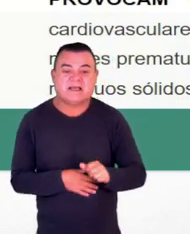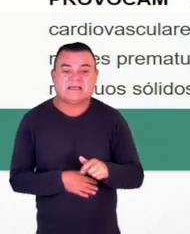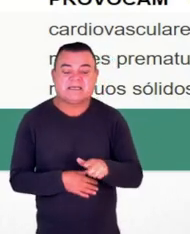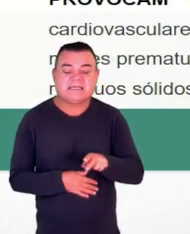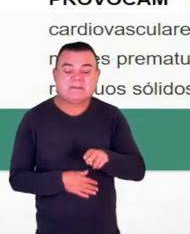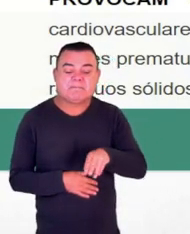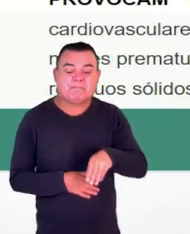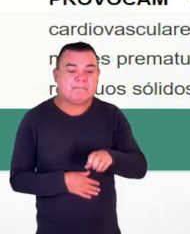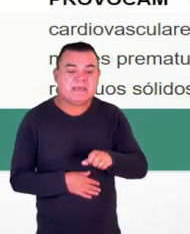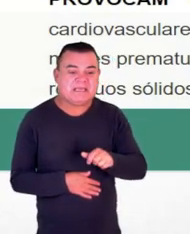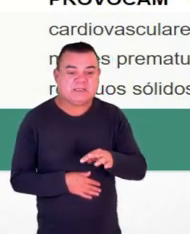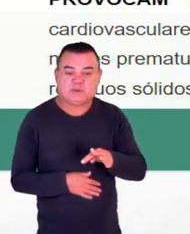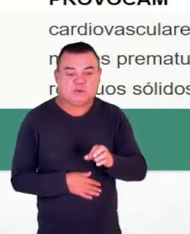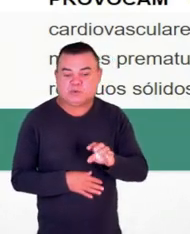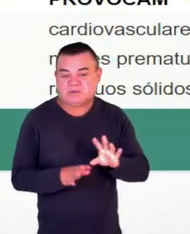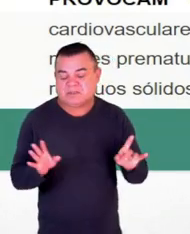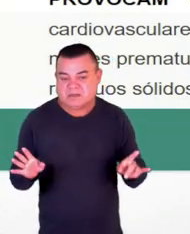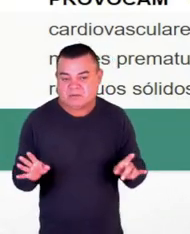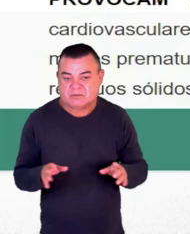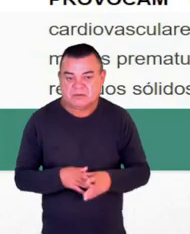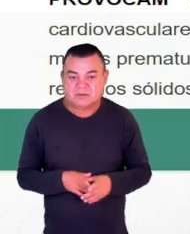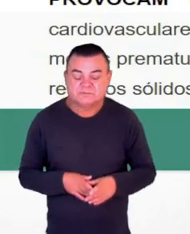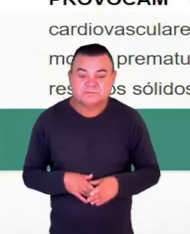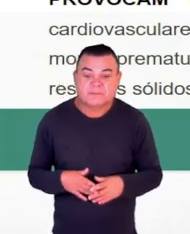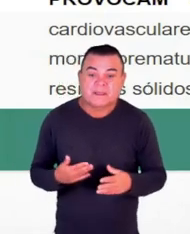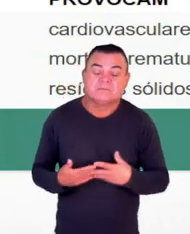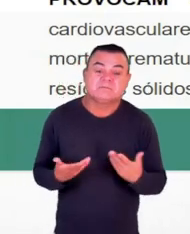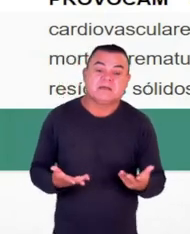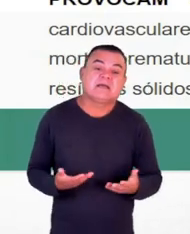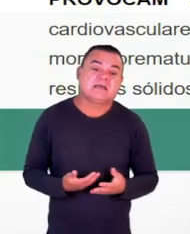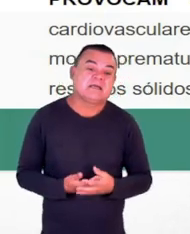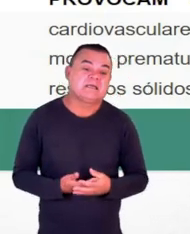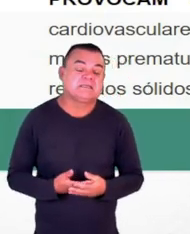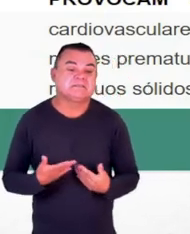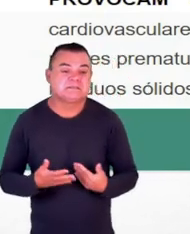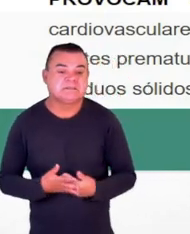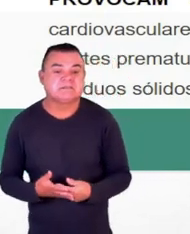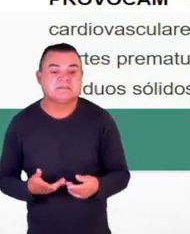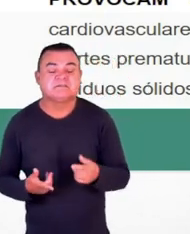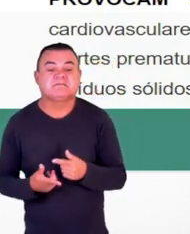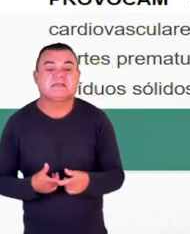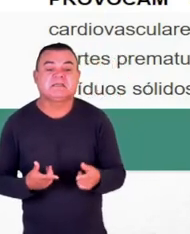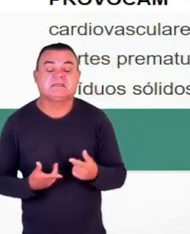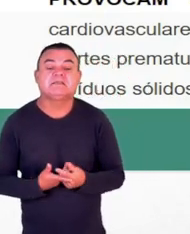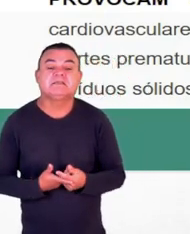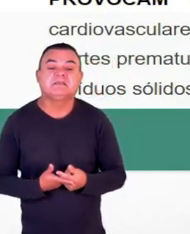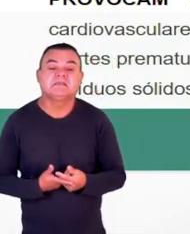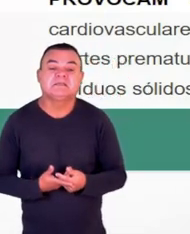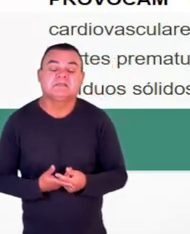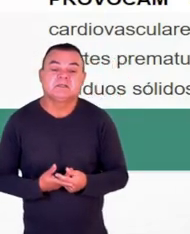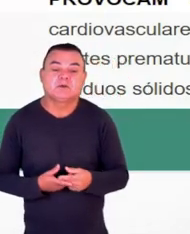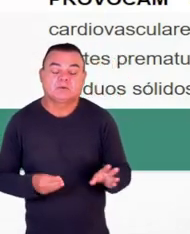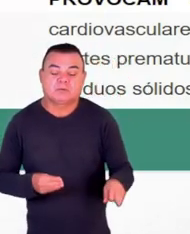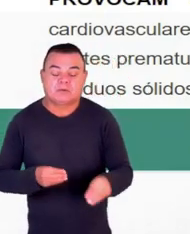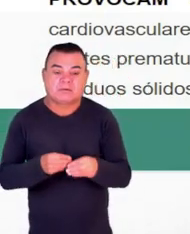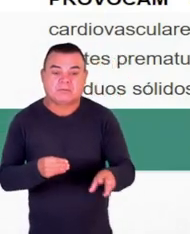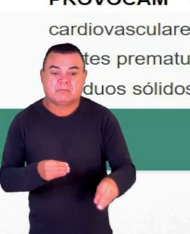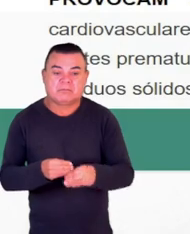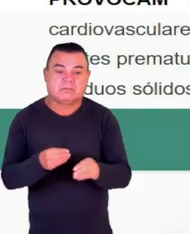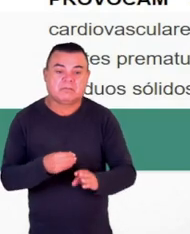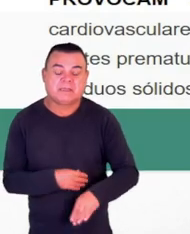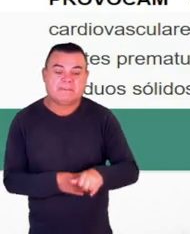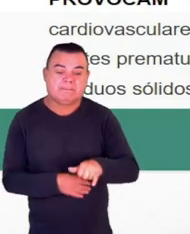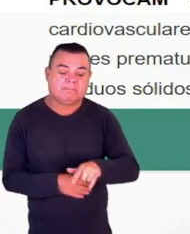commodites alimentares como é o caso da soja do milho do trigo e sobre isso vai se colocando eh todo tipo de de de